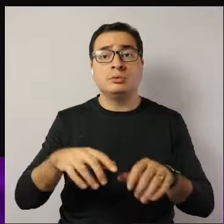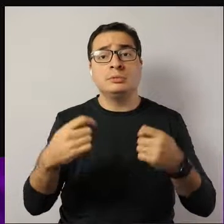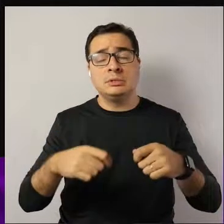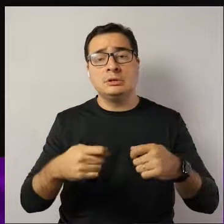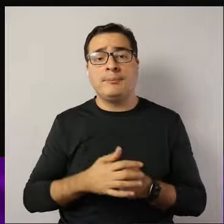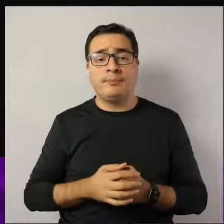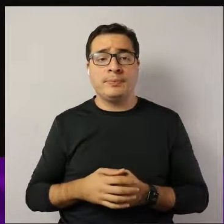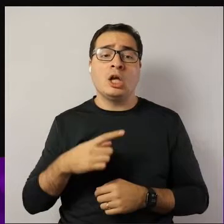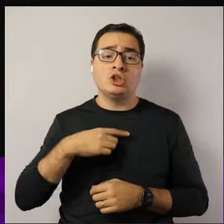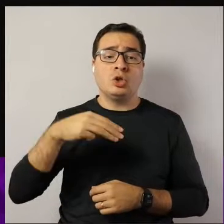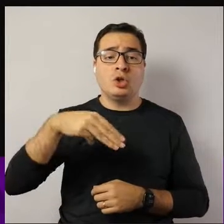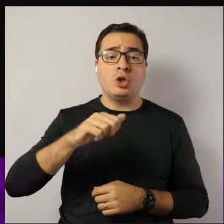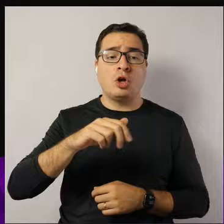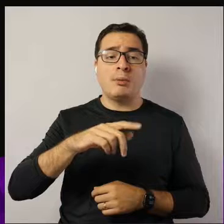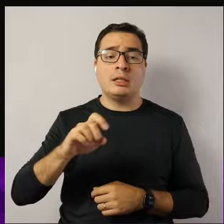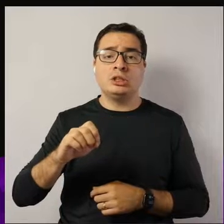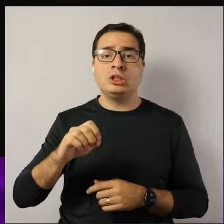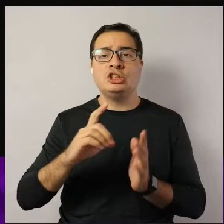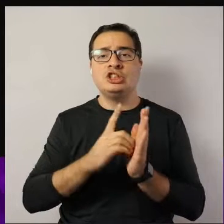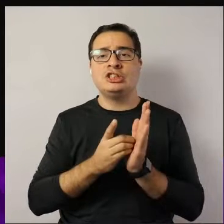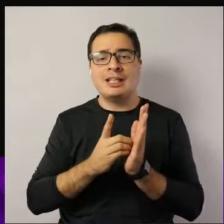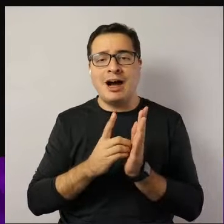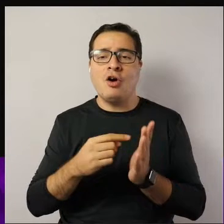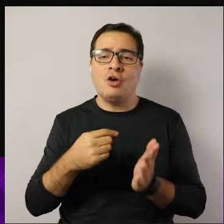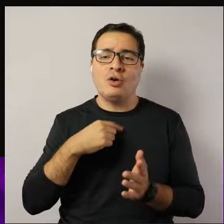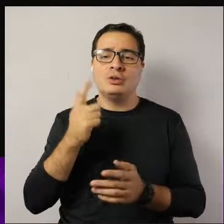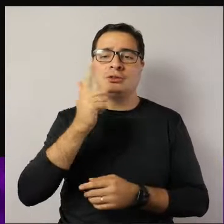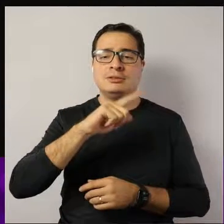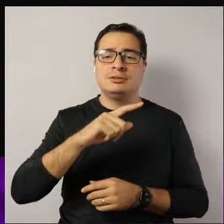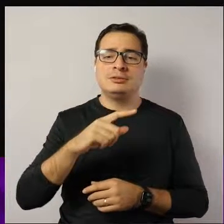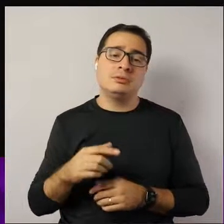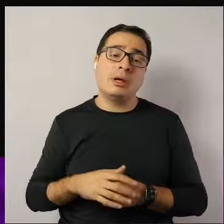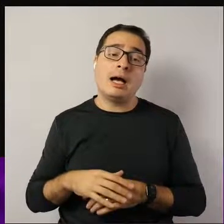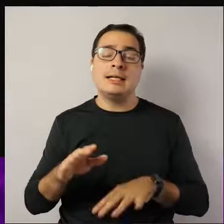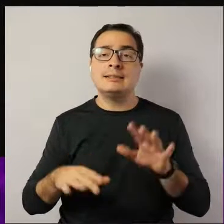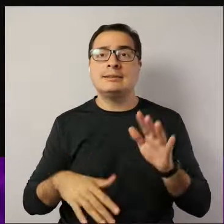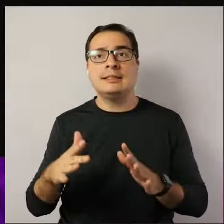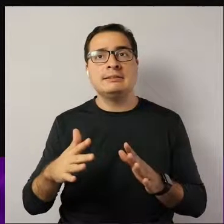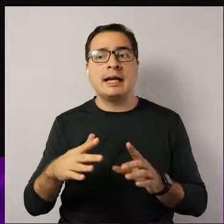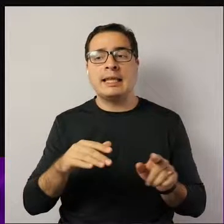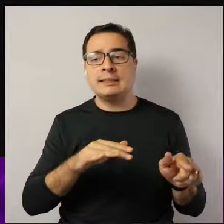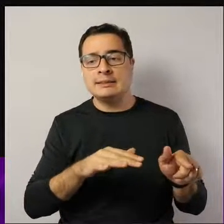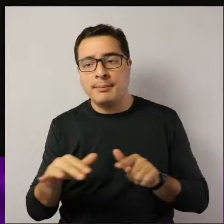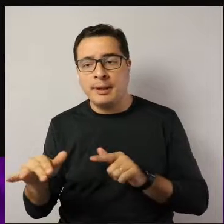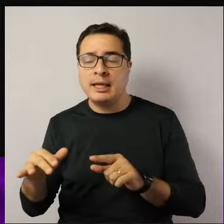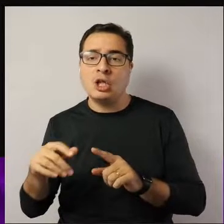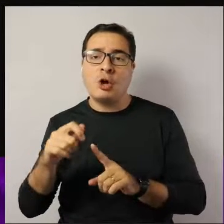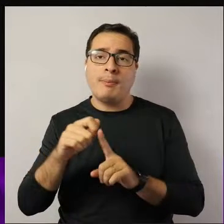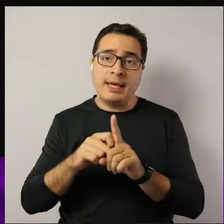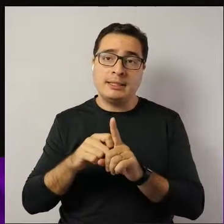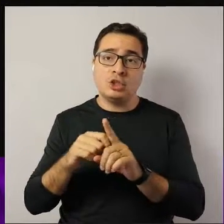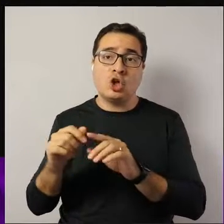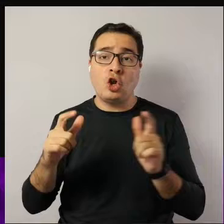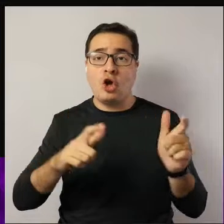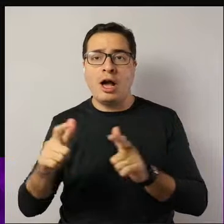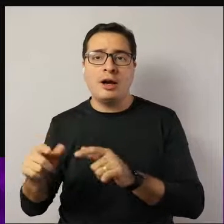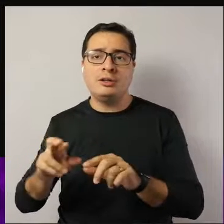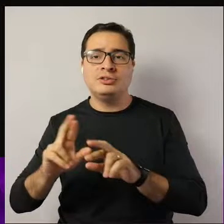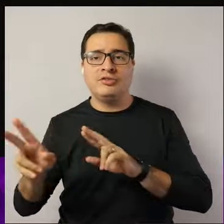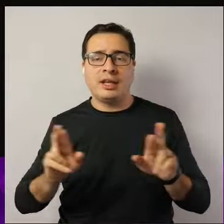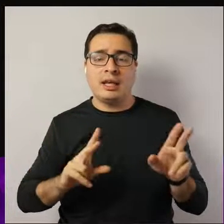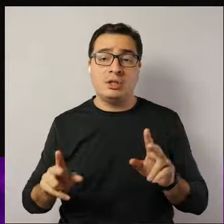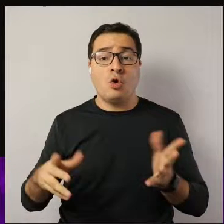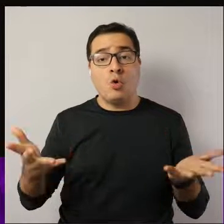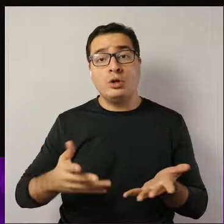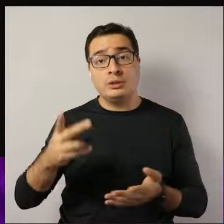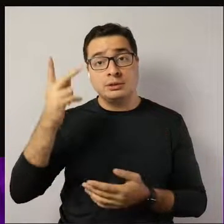né? Hoje eu já consigo me intitular como nômade digital, então talvez a cada semana ou mês eu estou em um lugar diferente. Hoje eu estou em São Paulo, mas